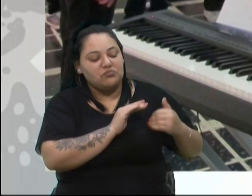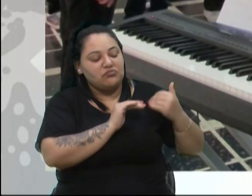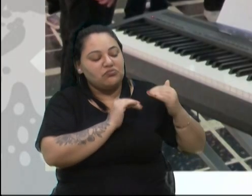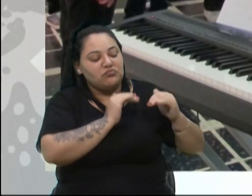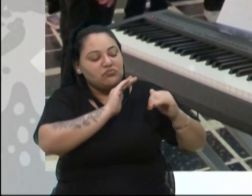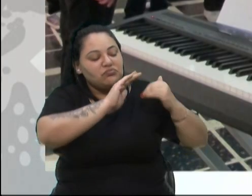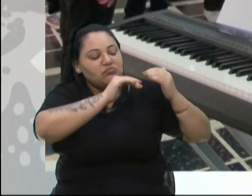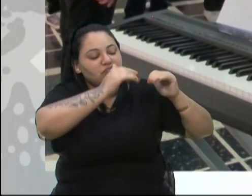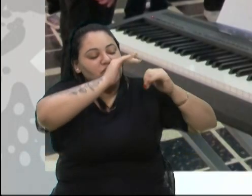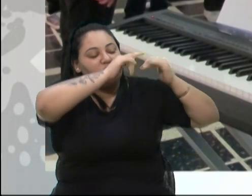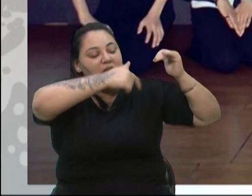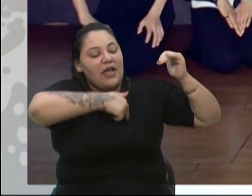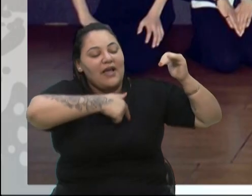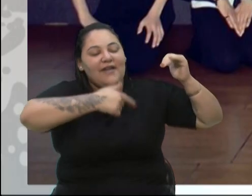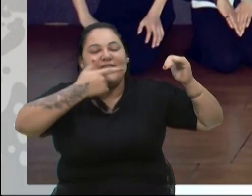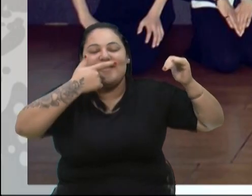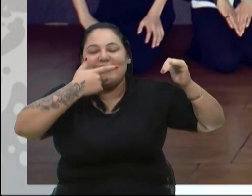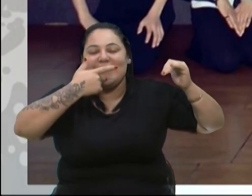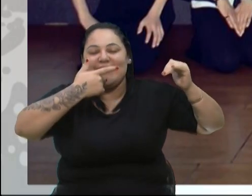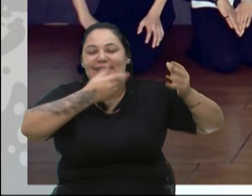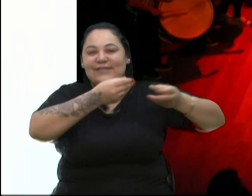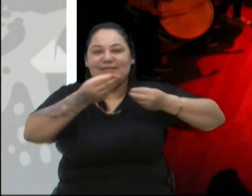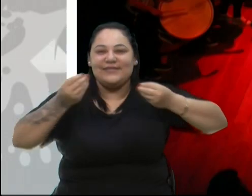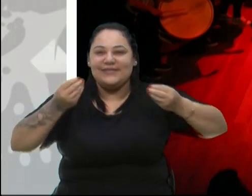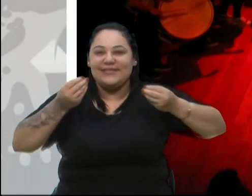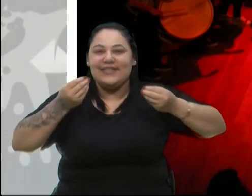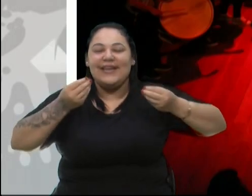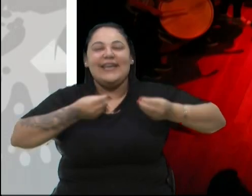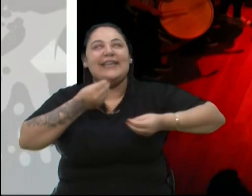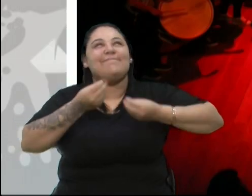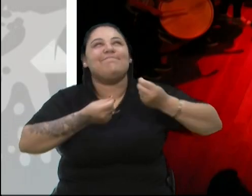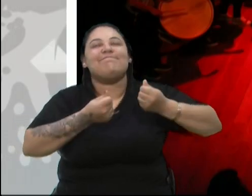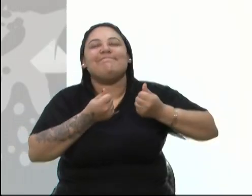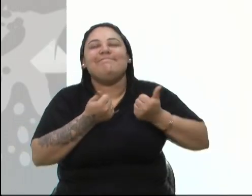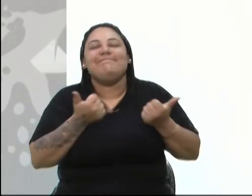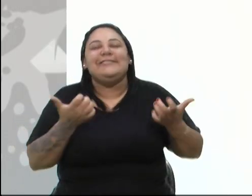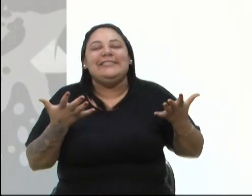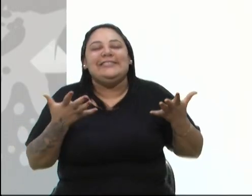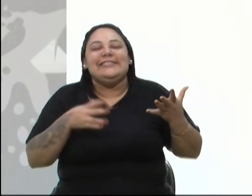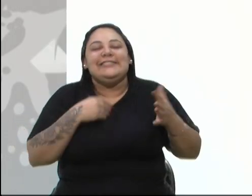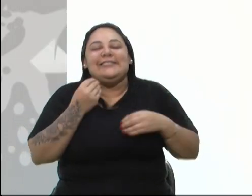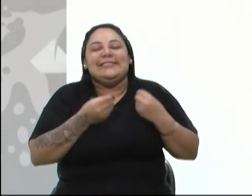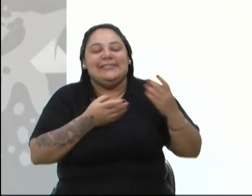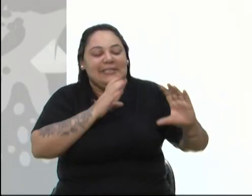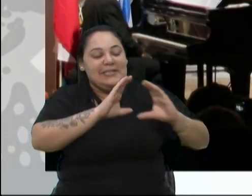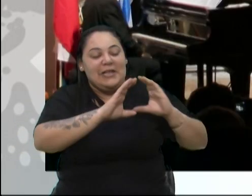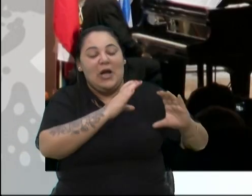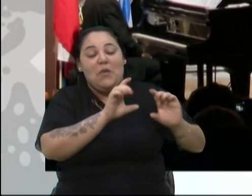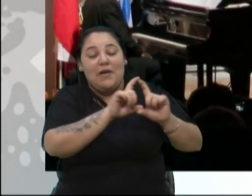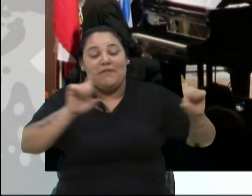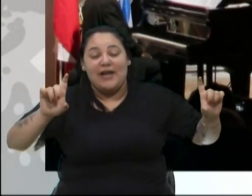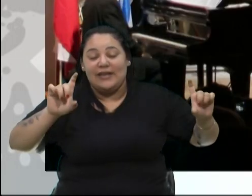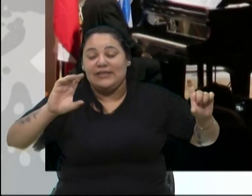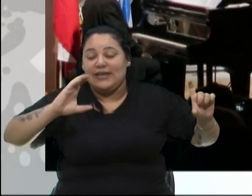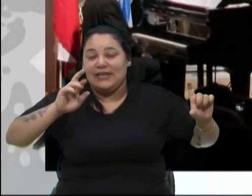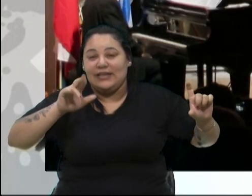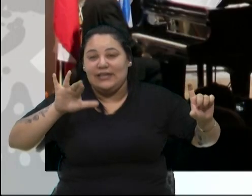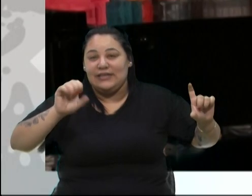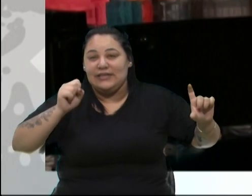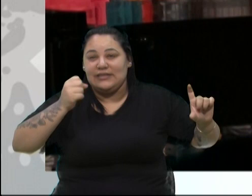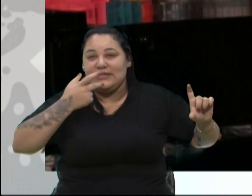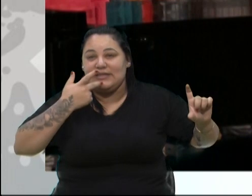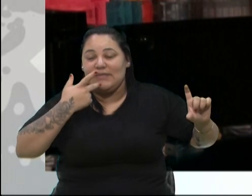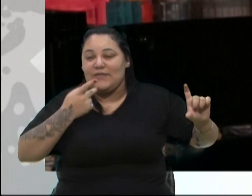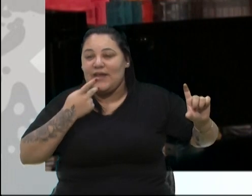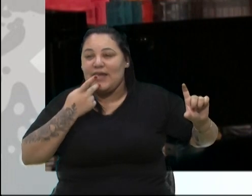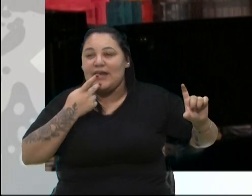de diversas coisas, mas não falei muito sobre como é cantar no coro. Mas uma frase que a Cris sempre fala para a gente é que quem afina a